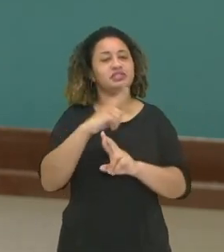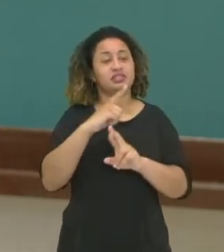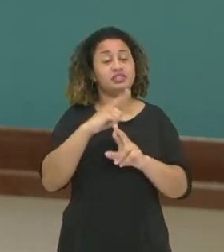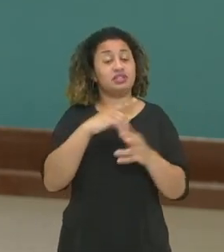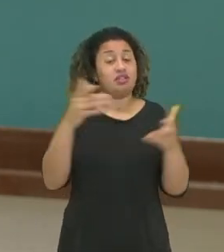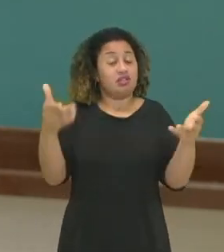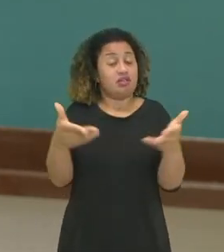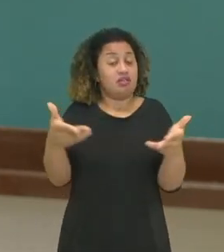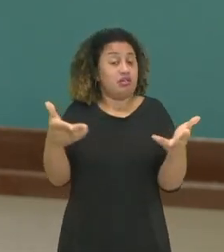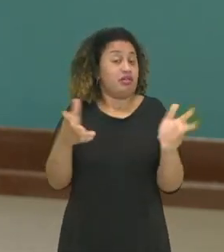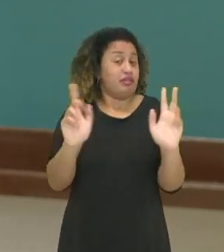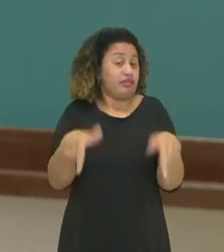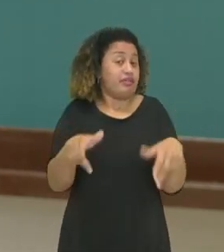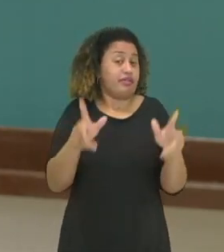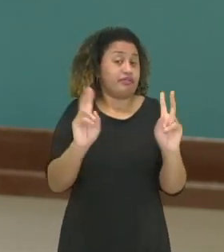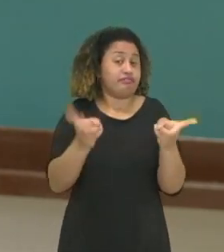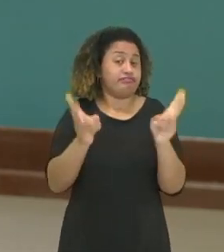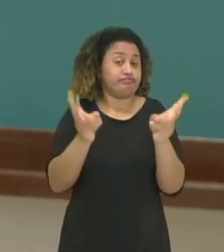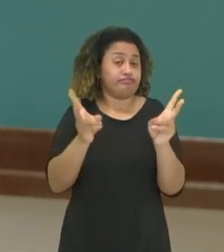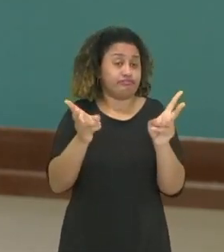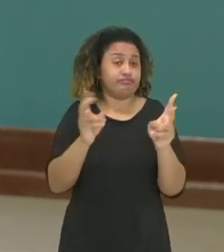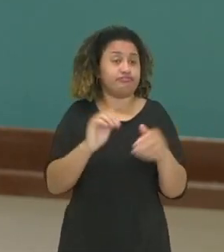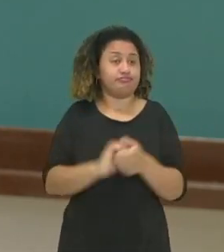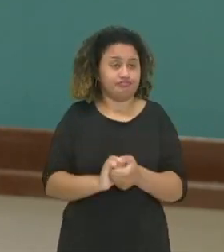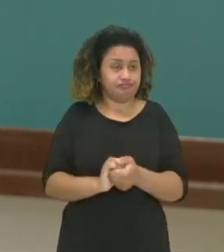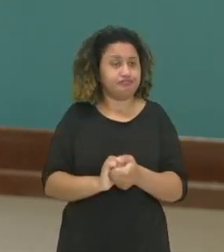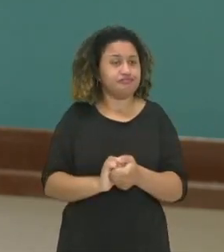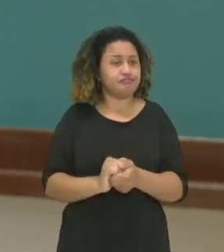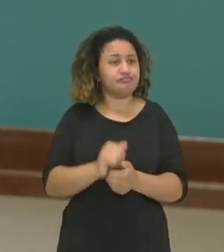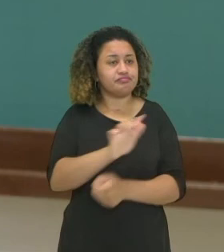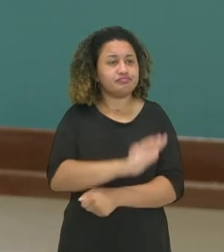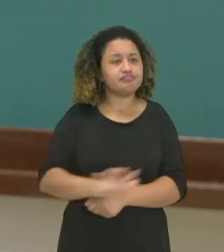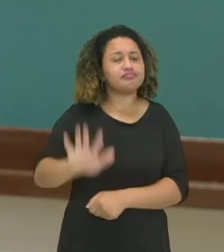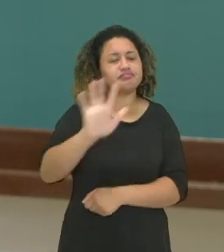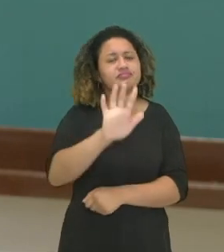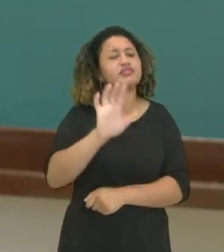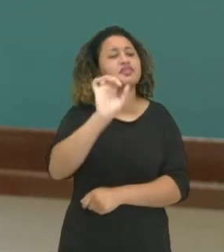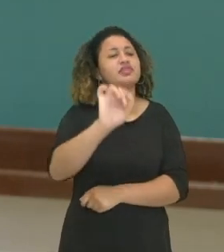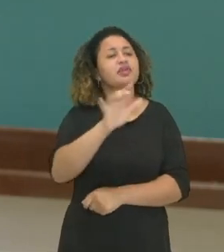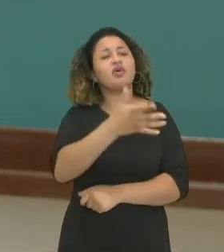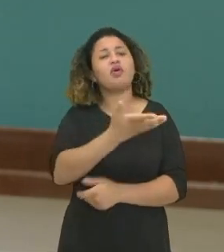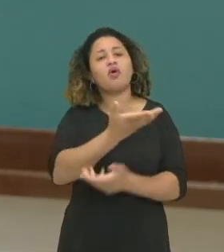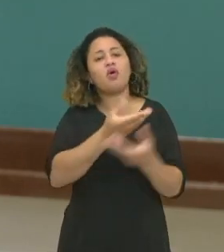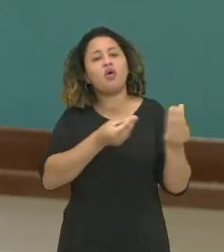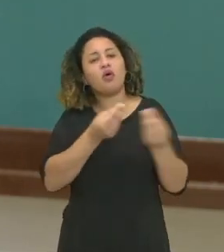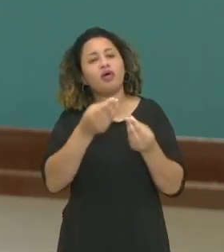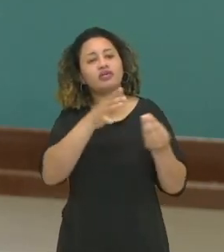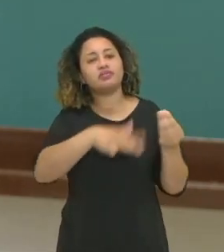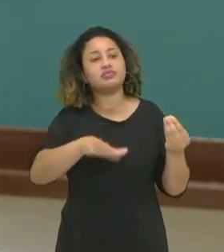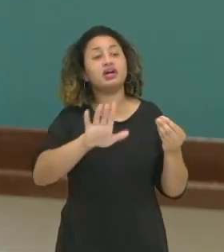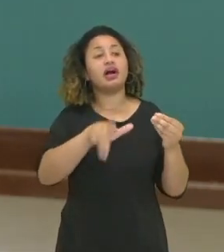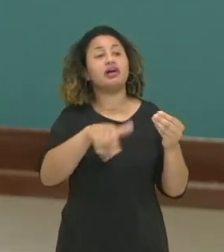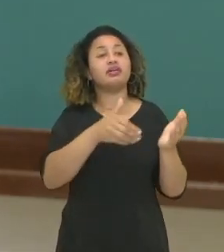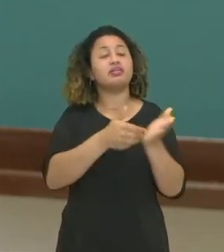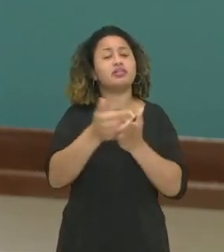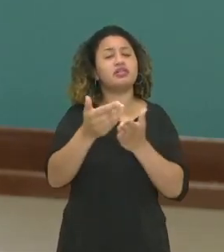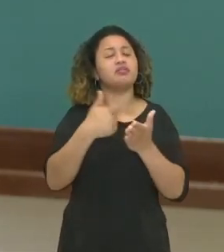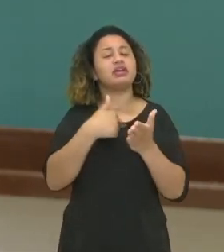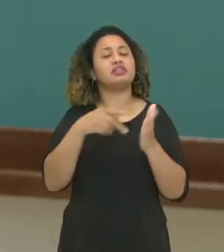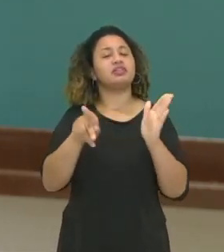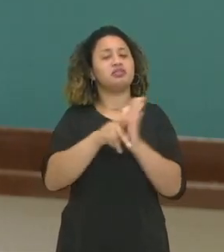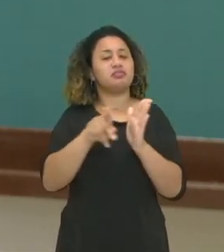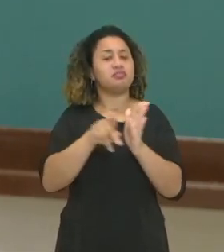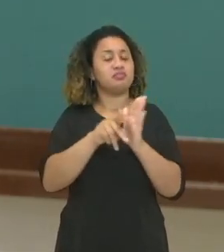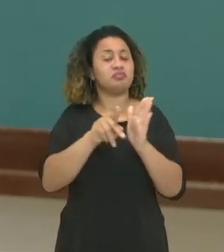uma, sobre a coloração cambiante das horas. Então aqui entra a parte bem impressionista,